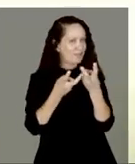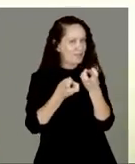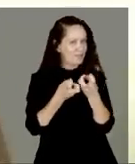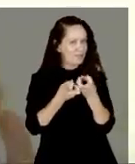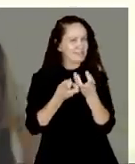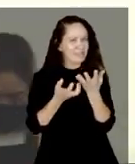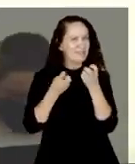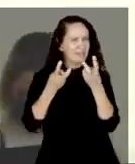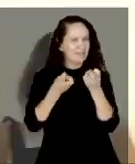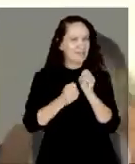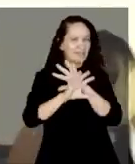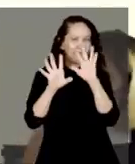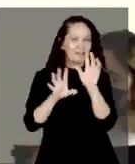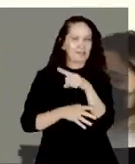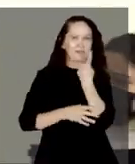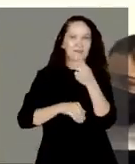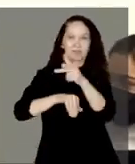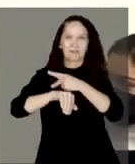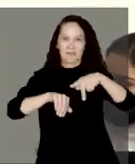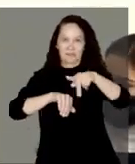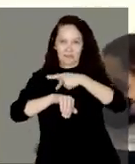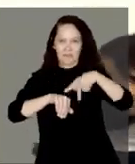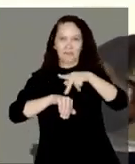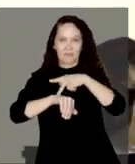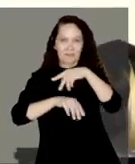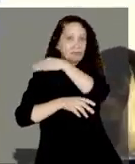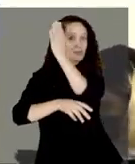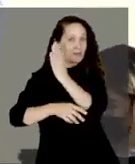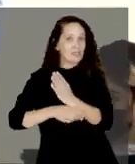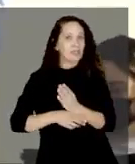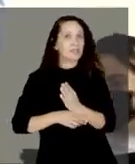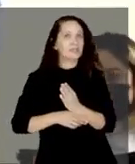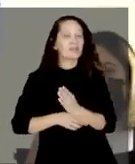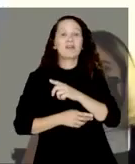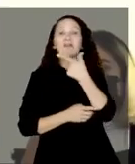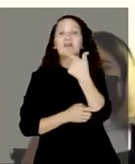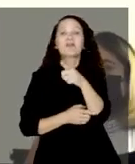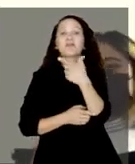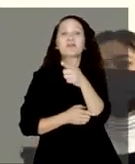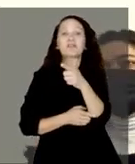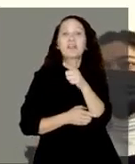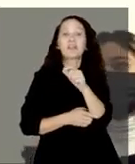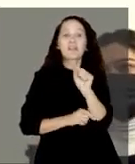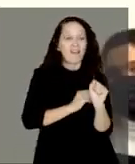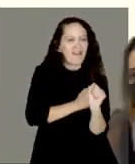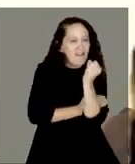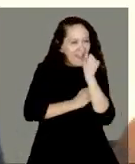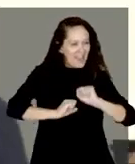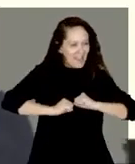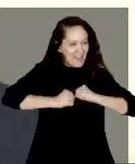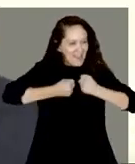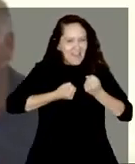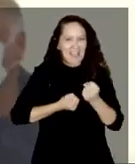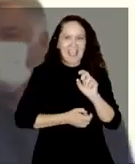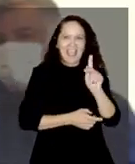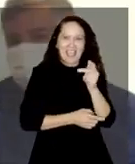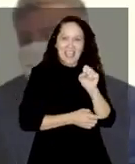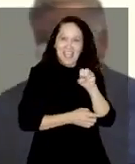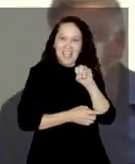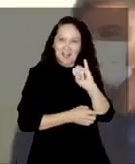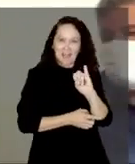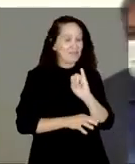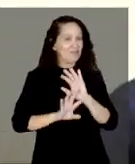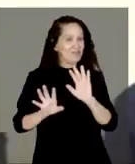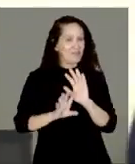99% vai dizer que é Tiradentes. E há uma razão de ser. Não foi o povo que transformou Tiradentes em